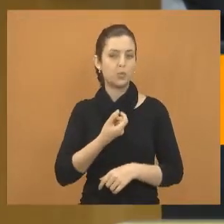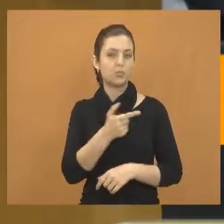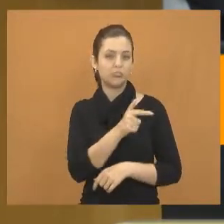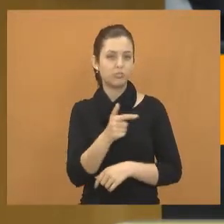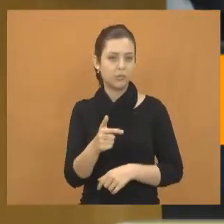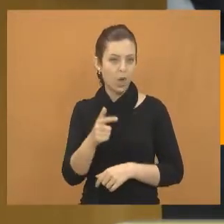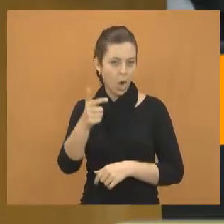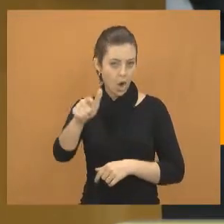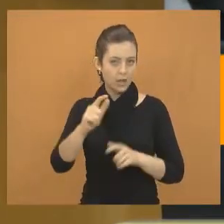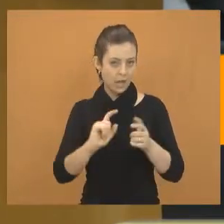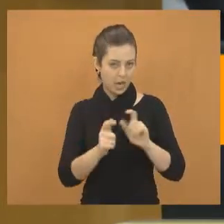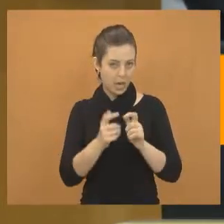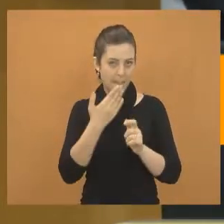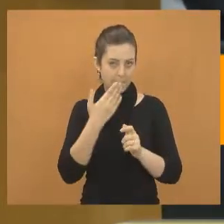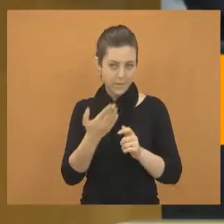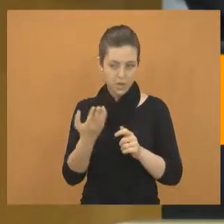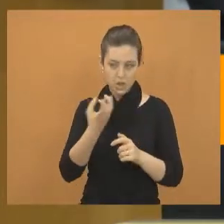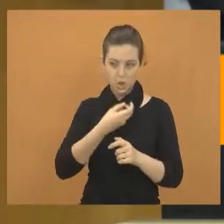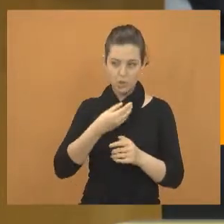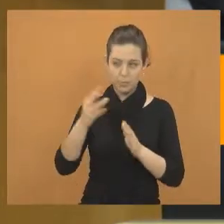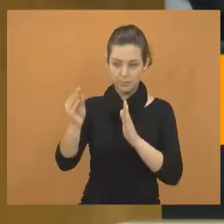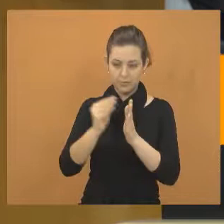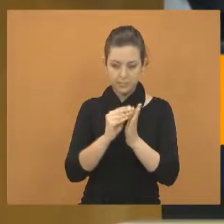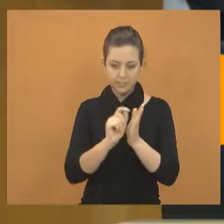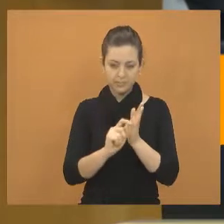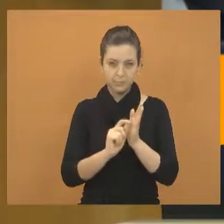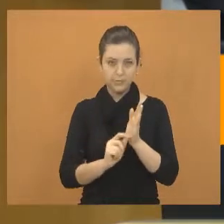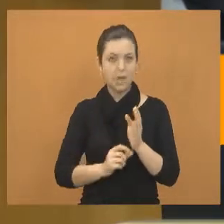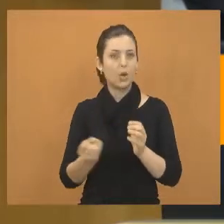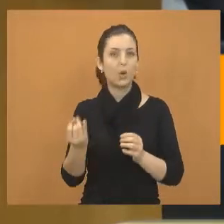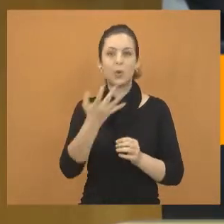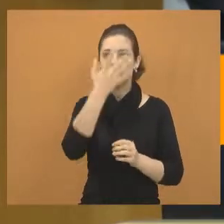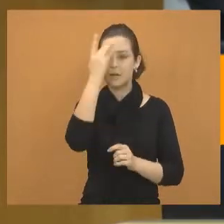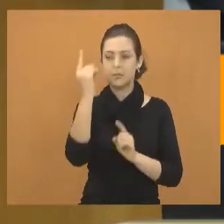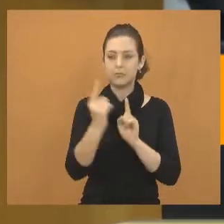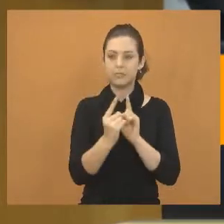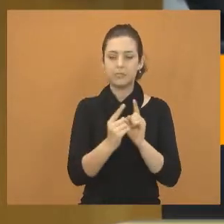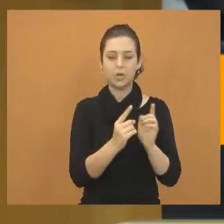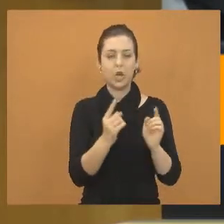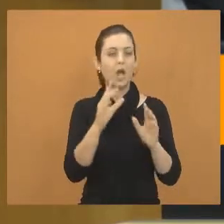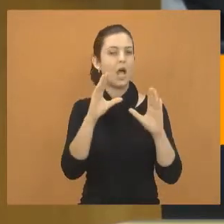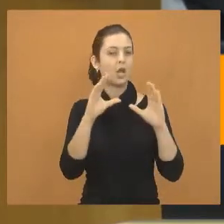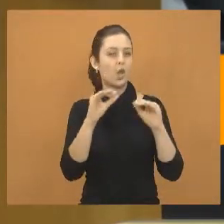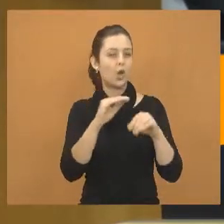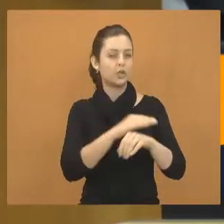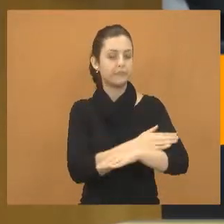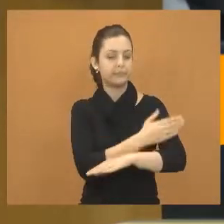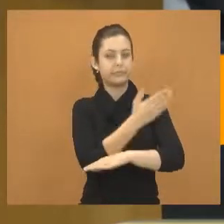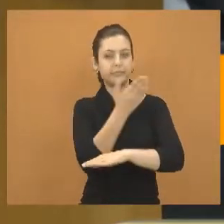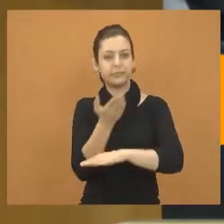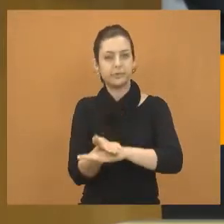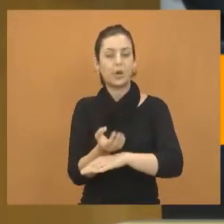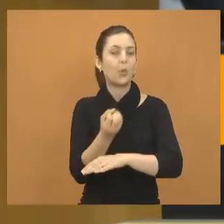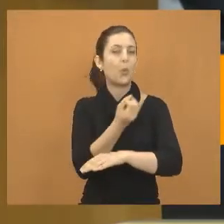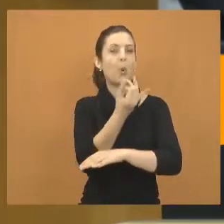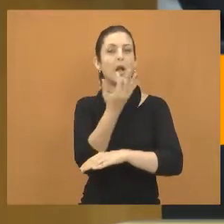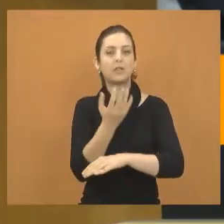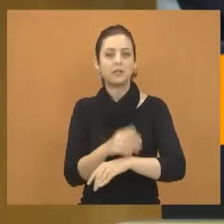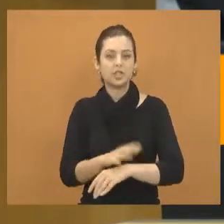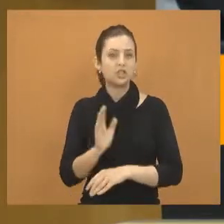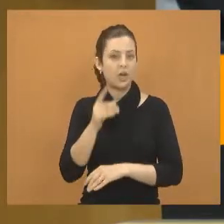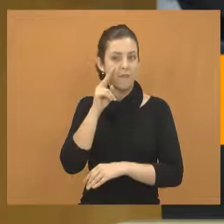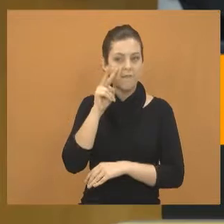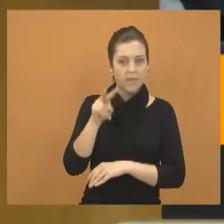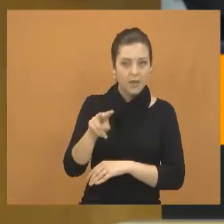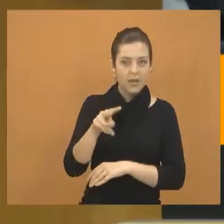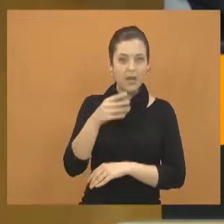próxima sessão, só para a gente ter uma ideia de quantos pacientes atendem no período noturno no Parque Meia Lua. Eu já vi, por exemplo,